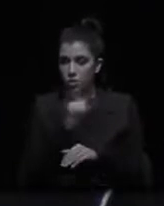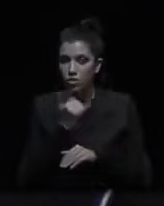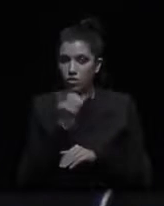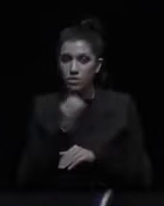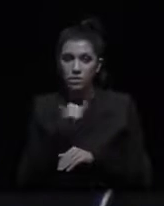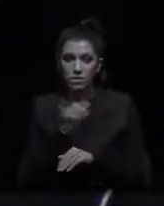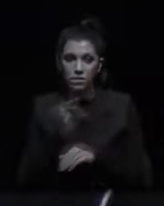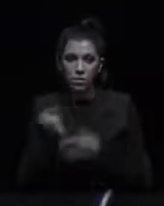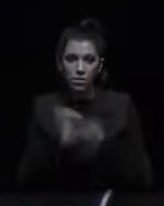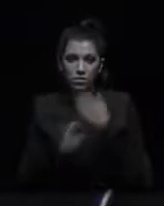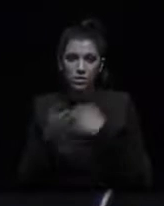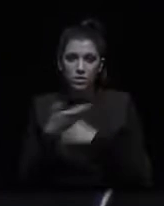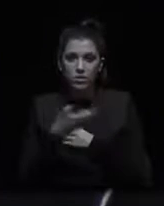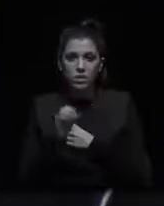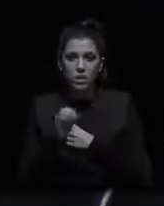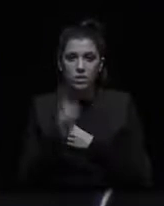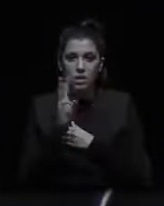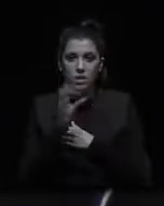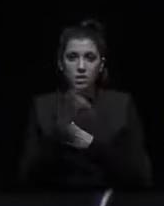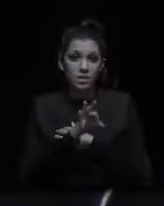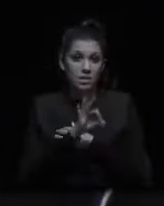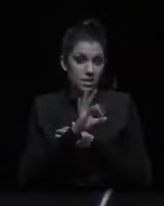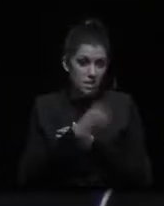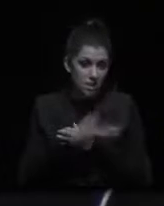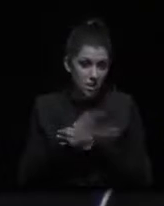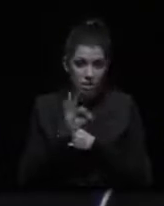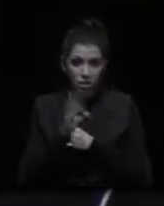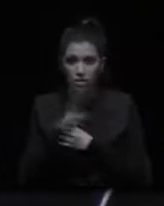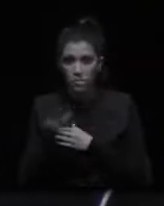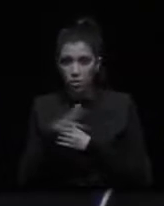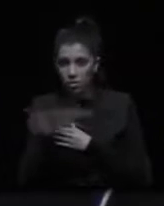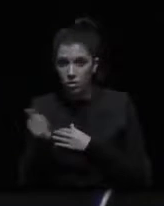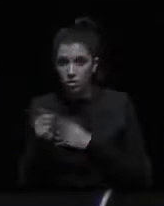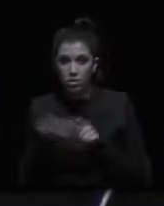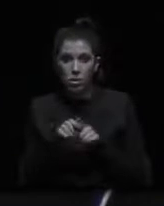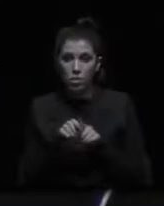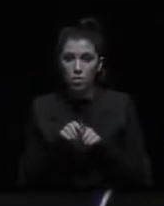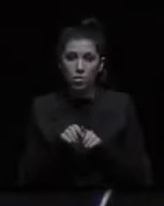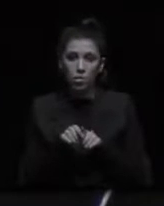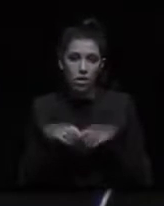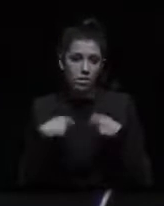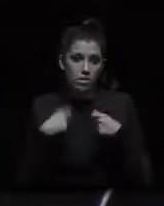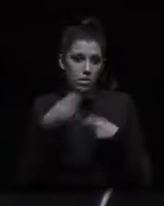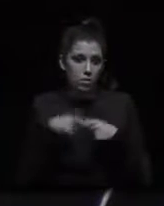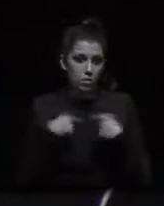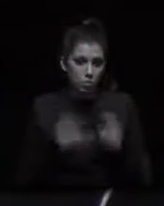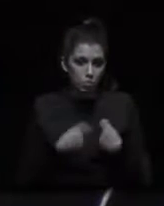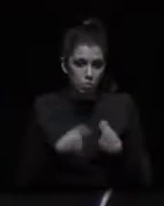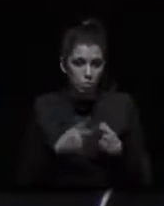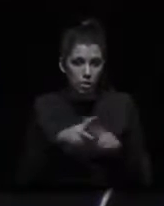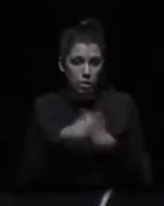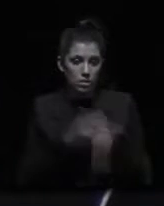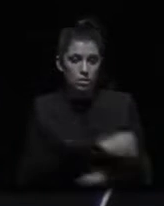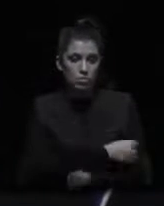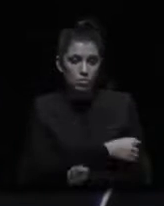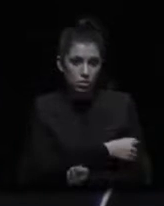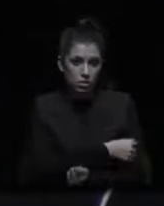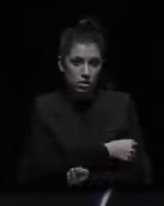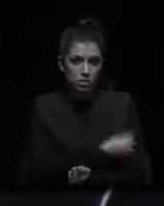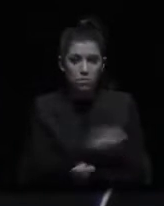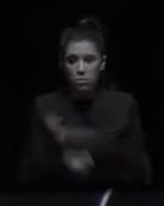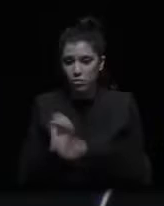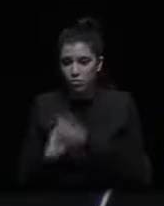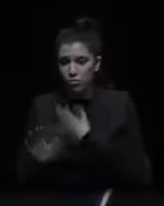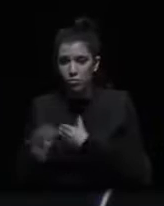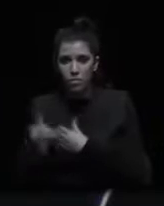2024 a devolução de 74 milhões de euros, o que significa mais do que Lisboa espera gastar em reabilitação da habitação municipal, ou mais